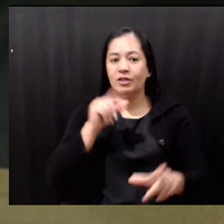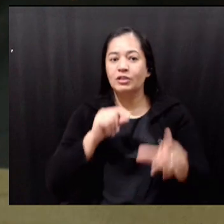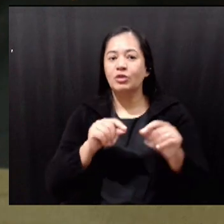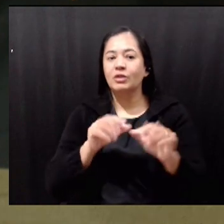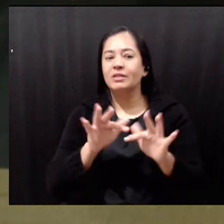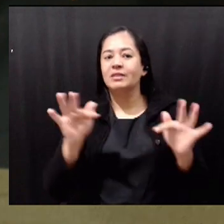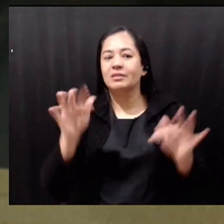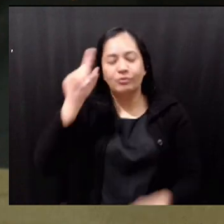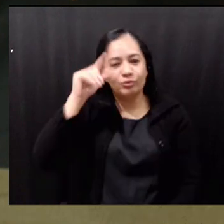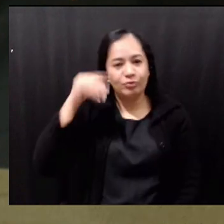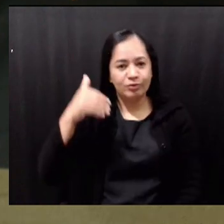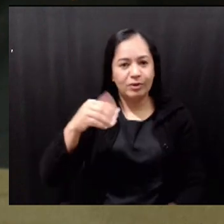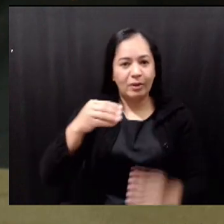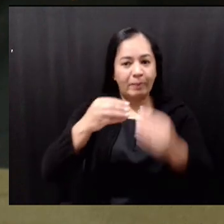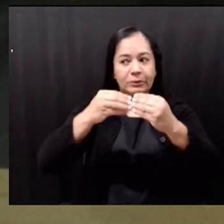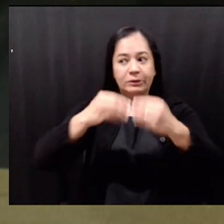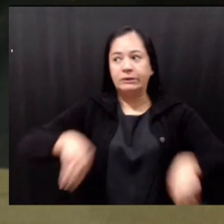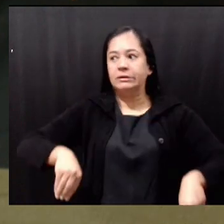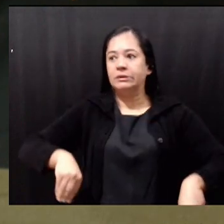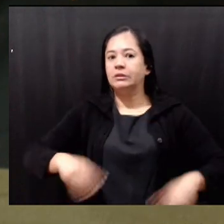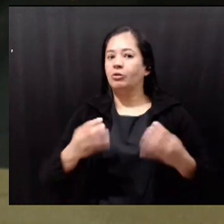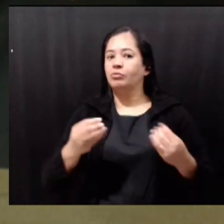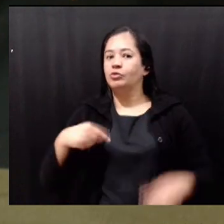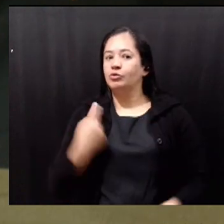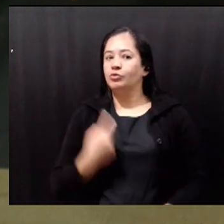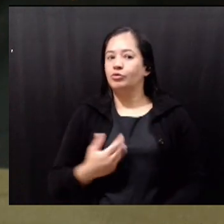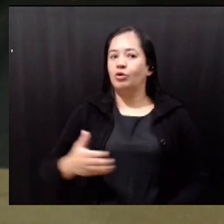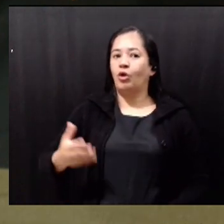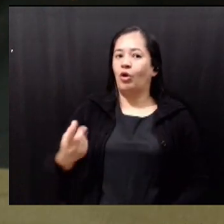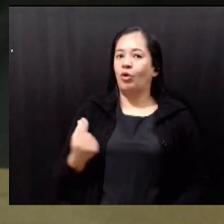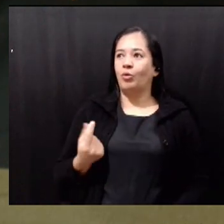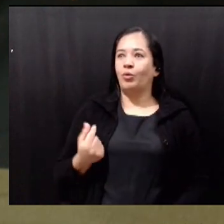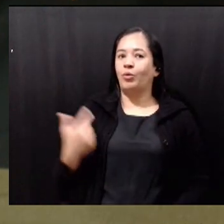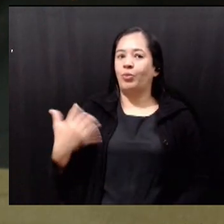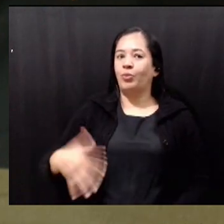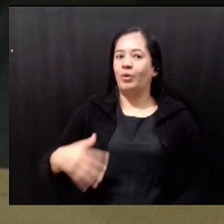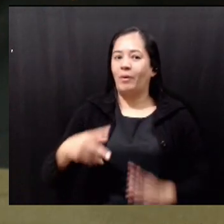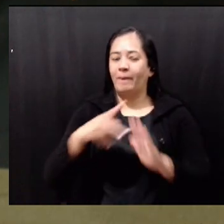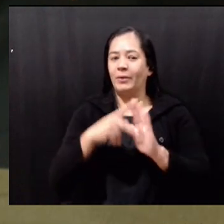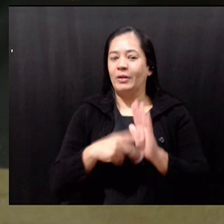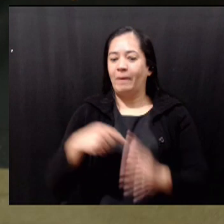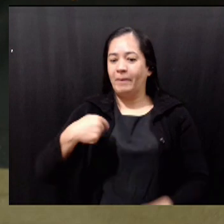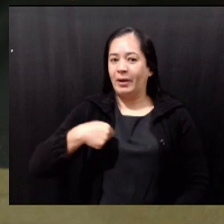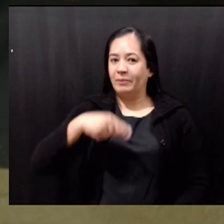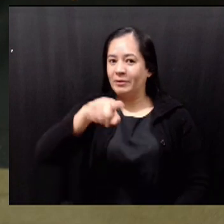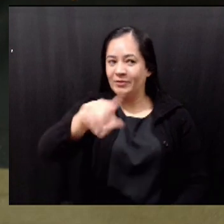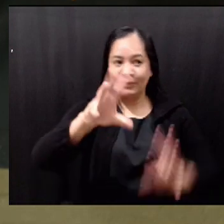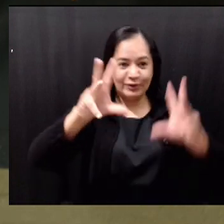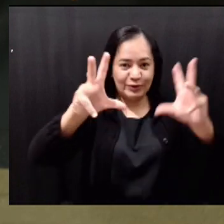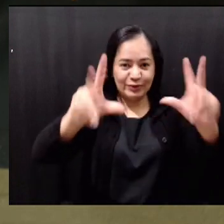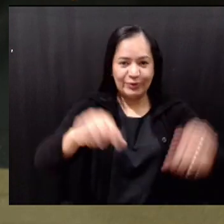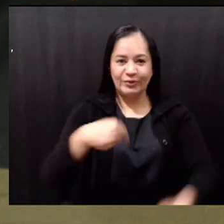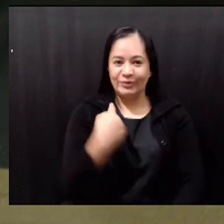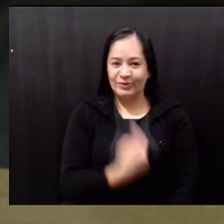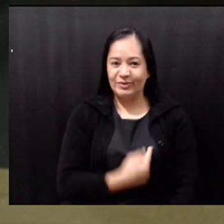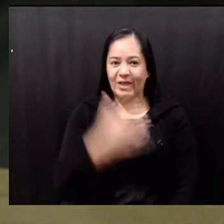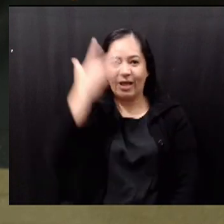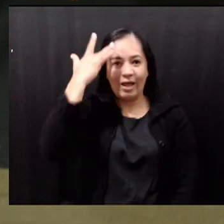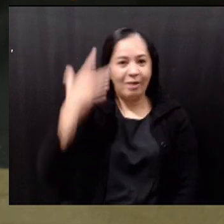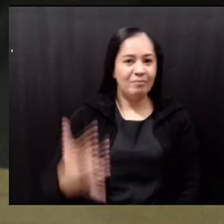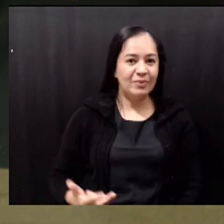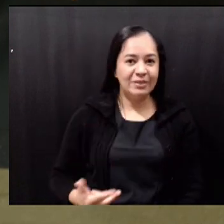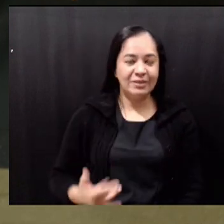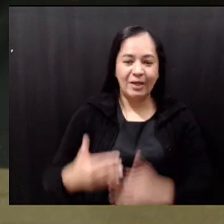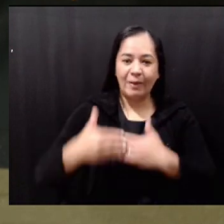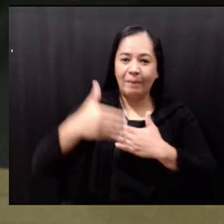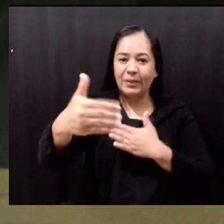afetar e muito o nosso bolso. Olha, esse programa é para mim, para você e para todos nós. E amanhã, a partir das 8 da manhã ao